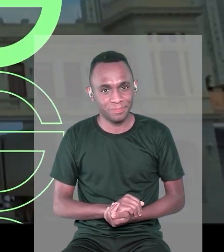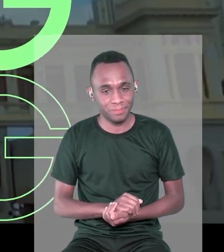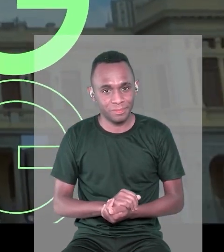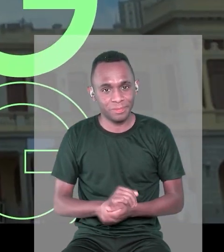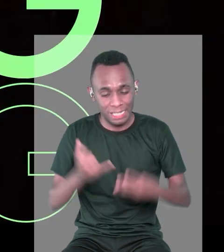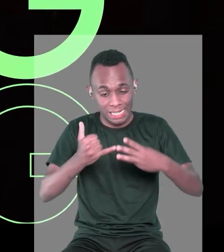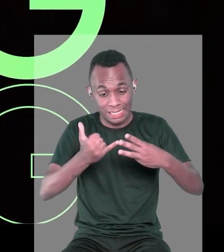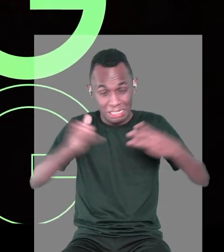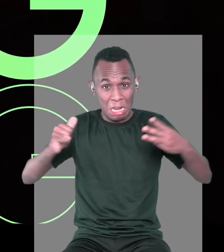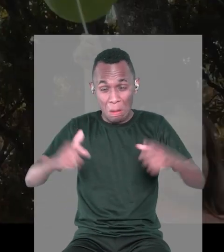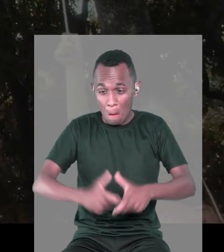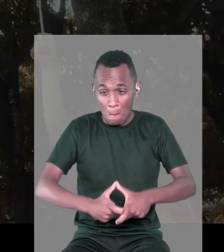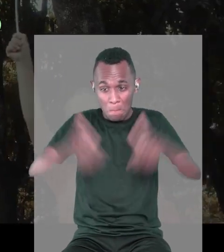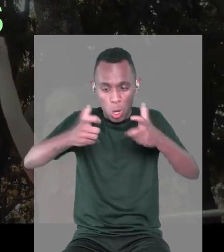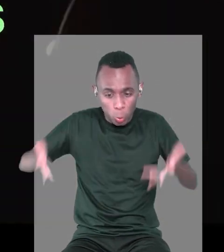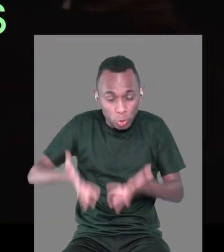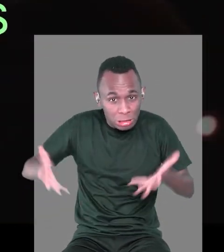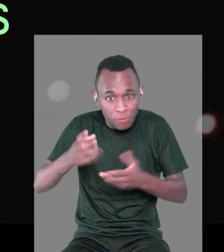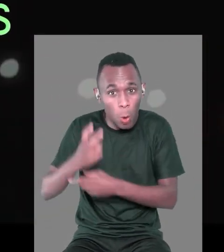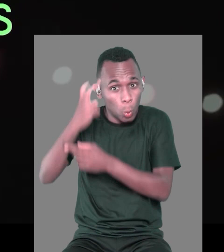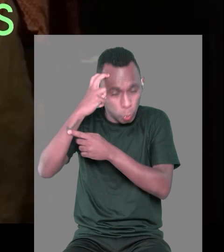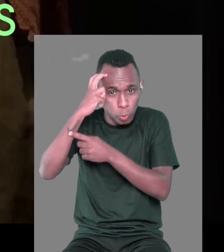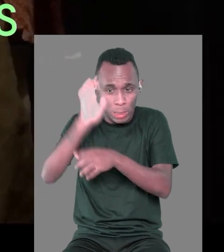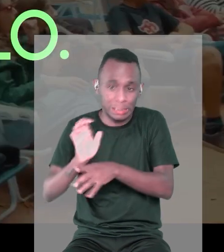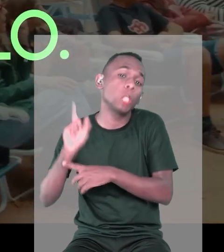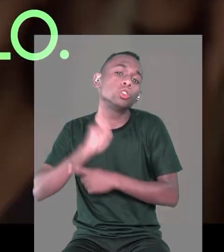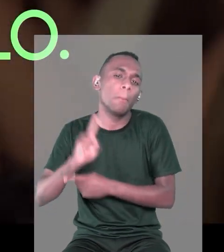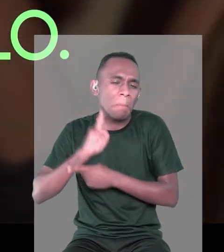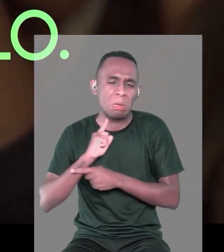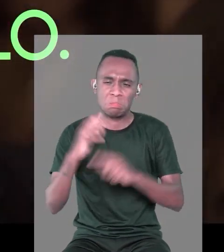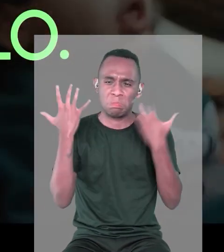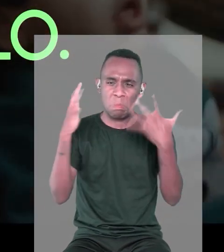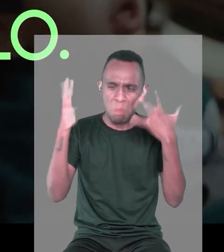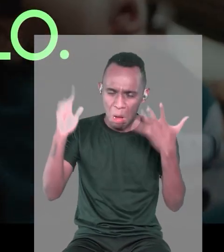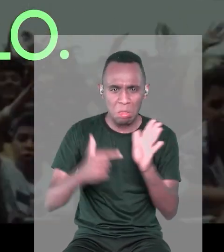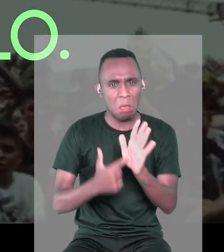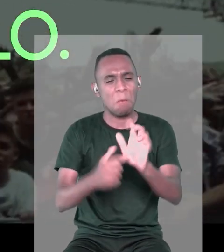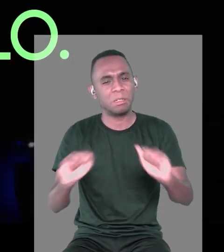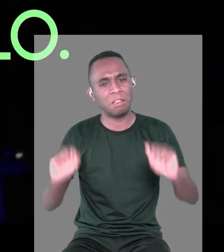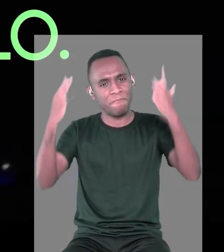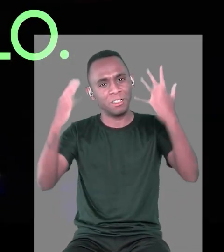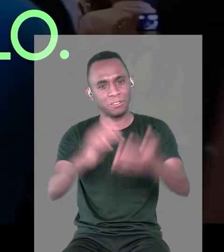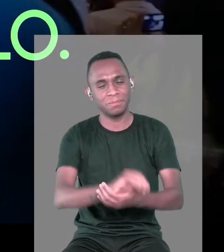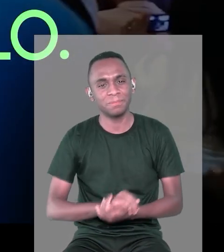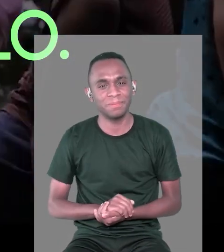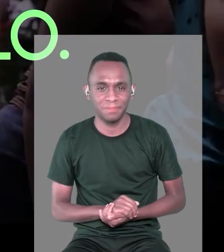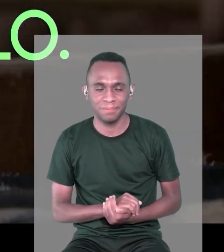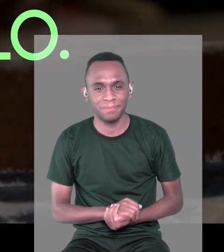A CEMIG, maior incentivadora da cultura de Minas, aplaude de pé este espetáculo.